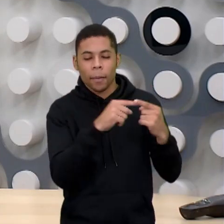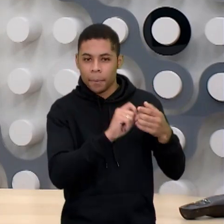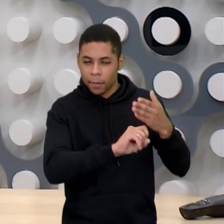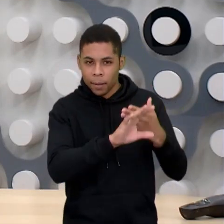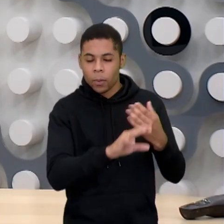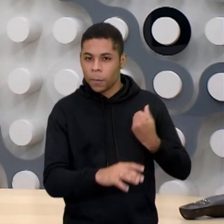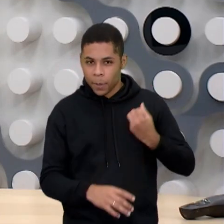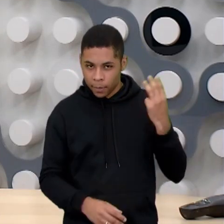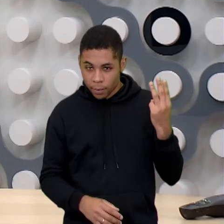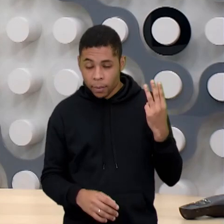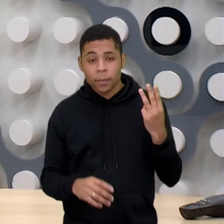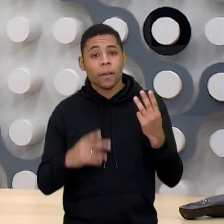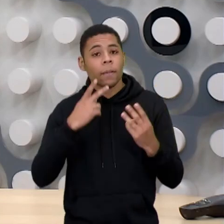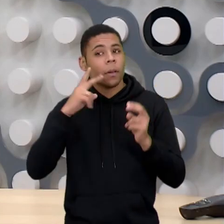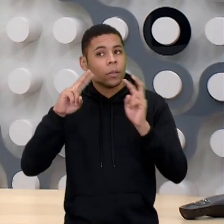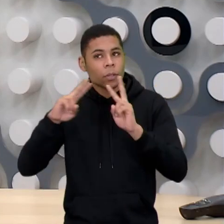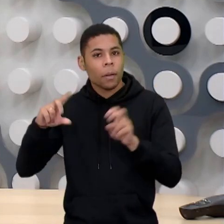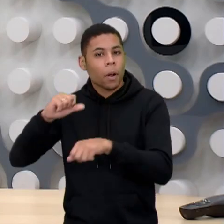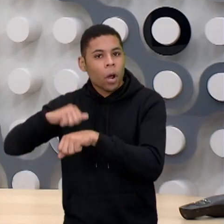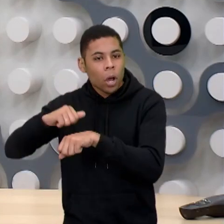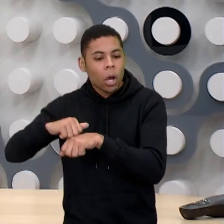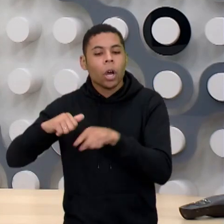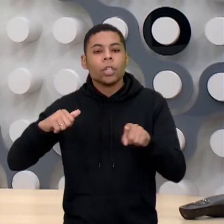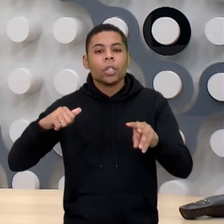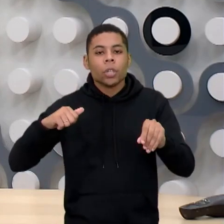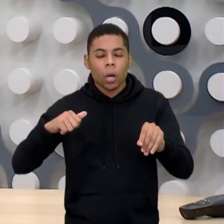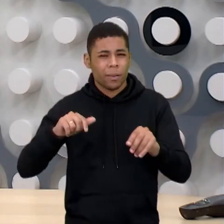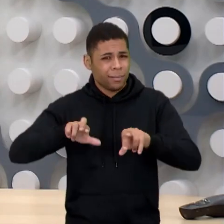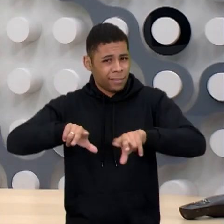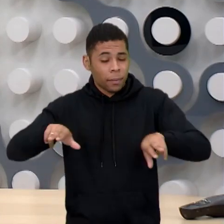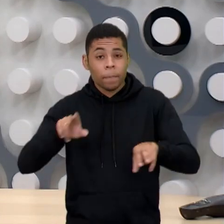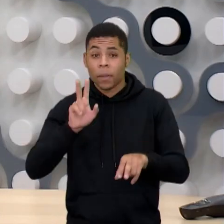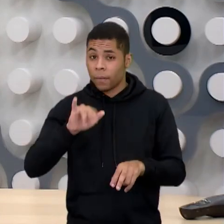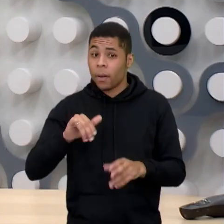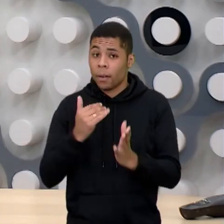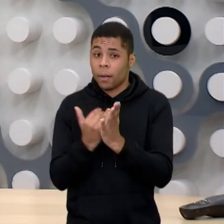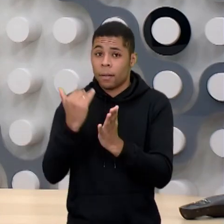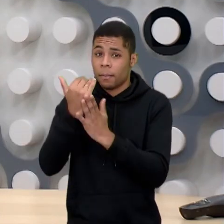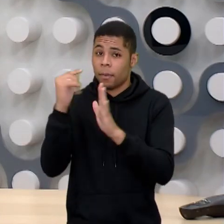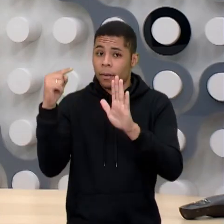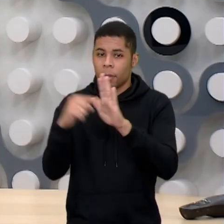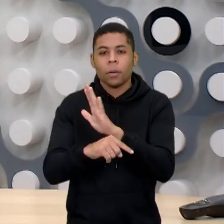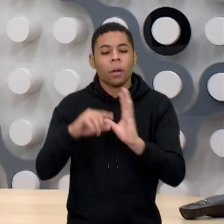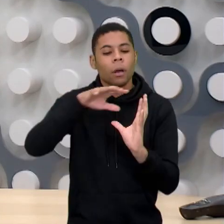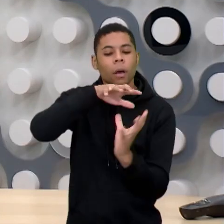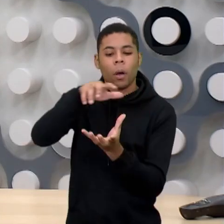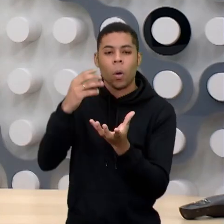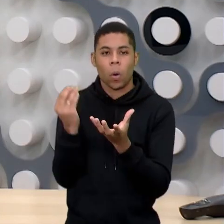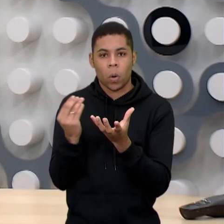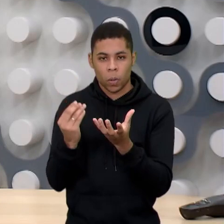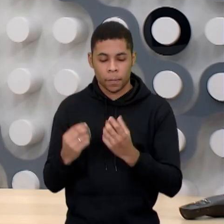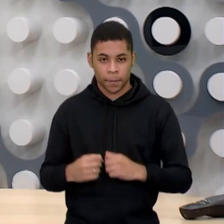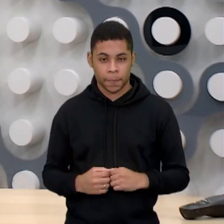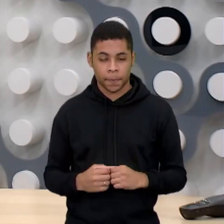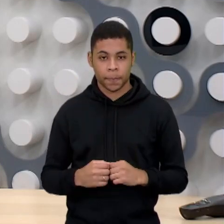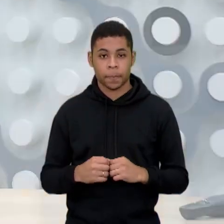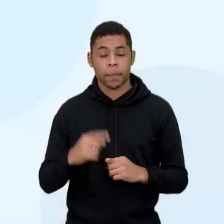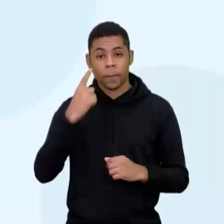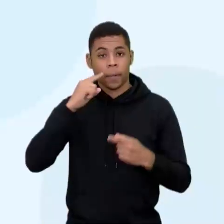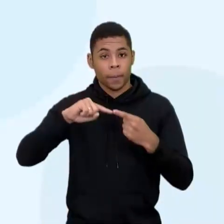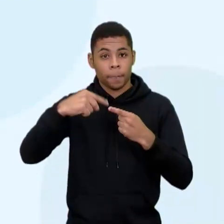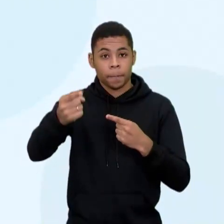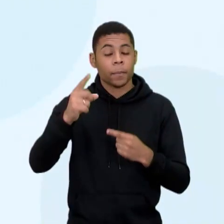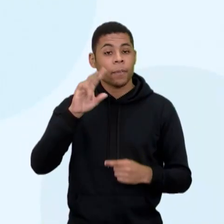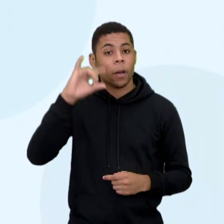das rochas ao solo, dando aí o tema dessa atividade, a estrutura interna do planeta. Vamos lá na sequência, nós vamos ver aí